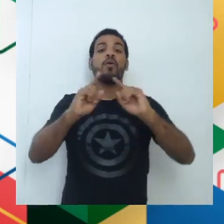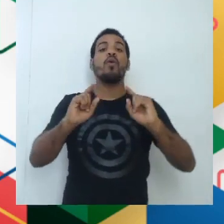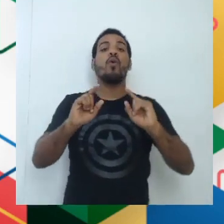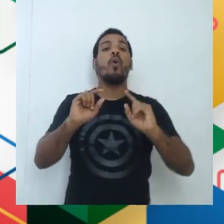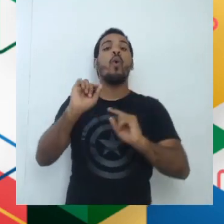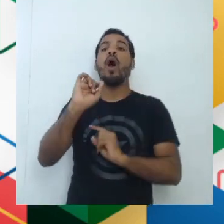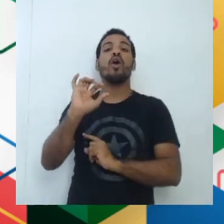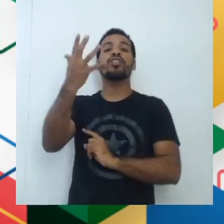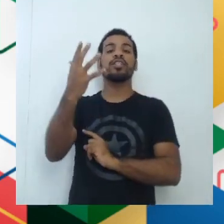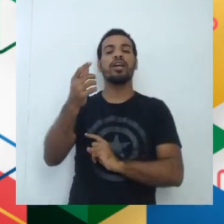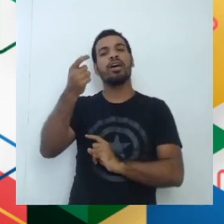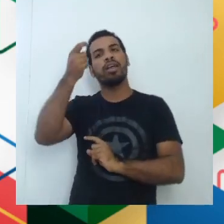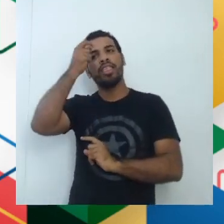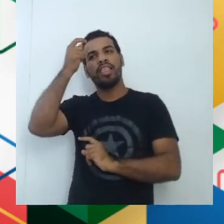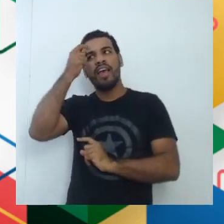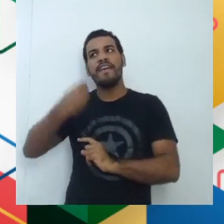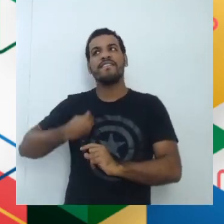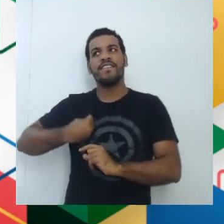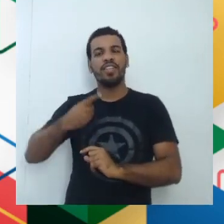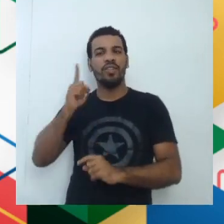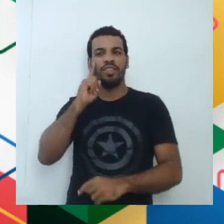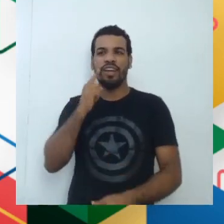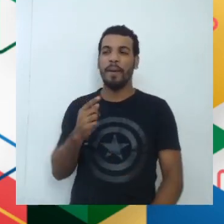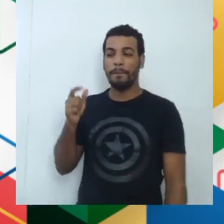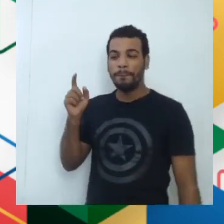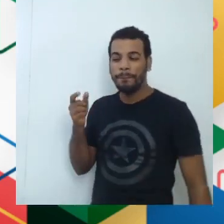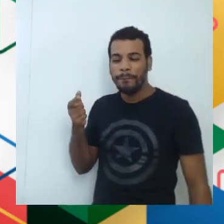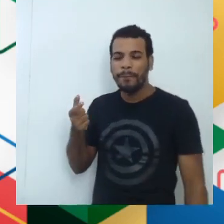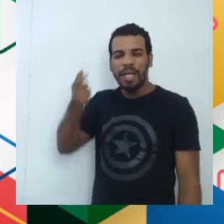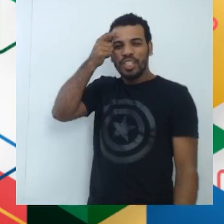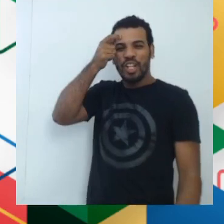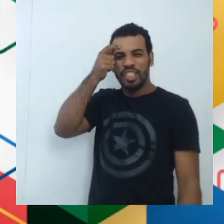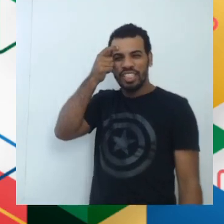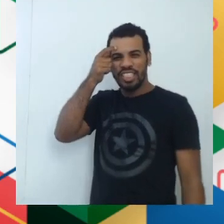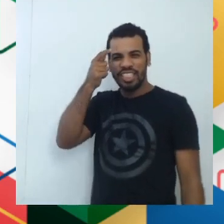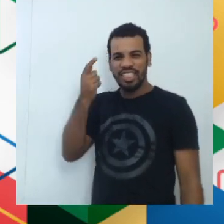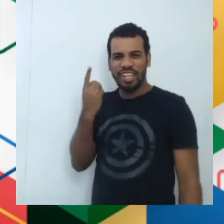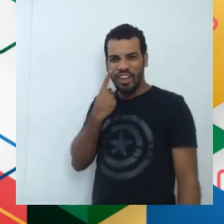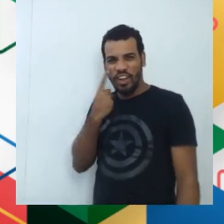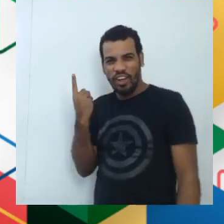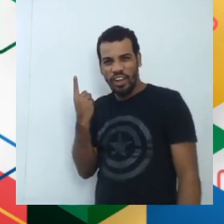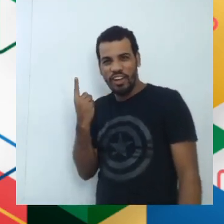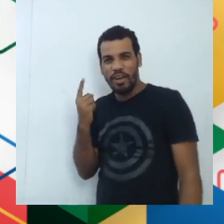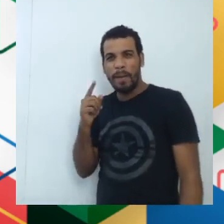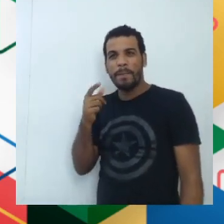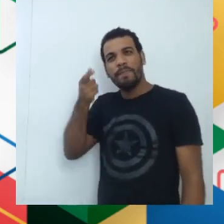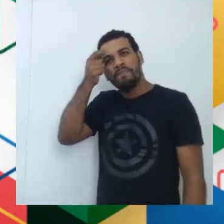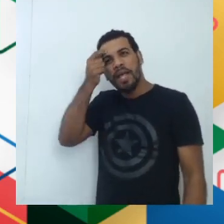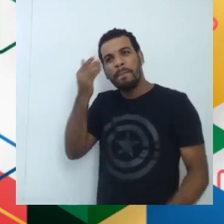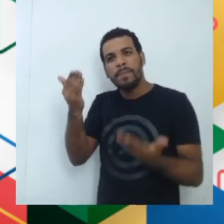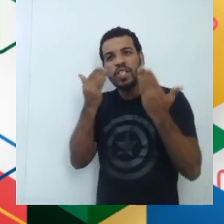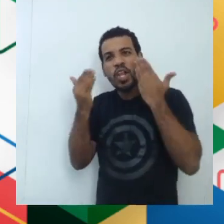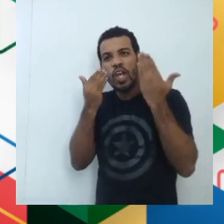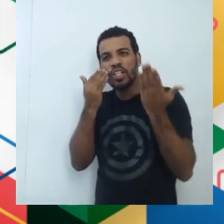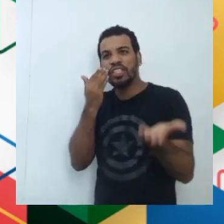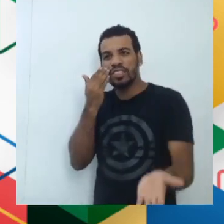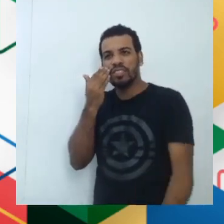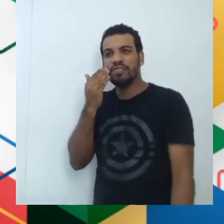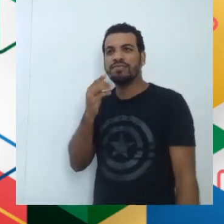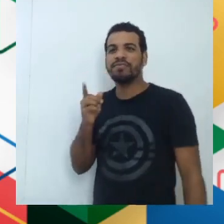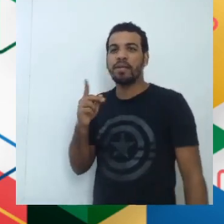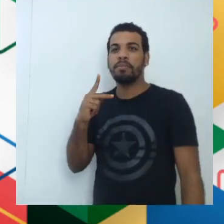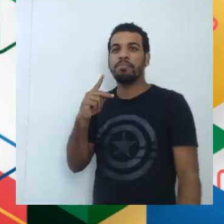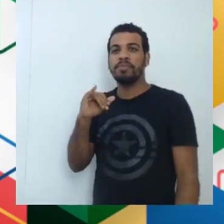estados psicológicos na vida cotidiana. Mais uma vez, a gente tem a figura aí dos estados psicológicos, objeto de estudo que não é